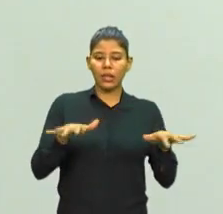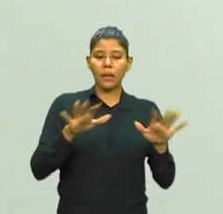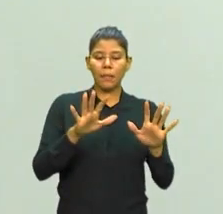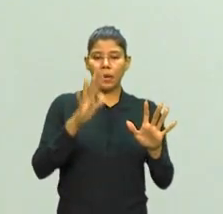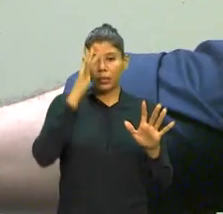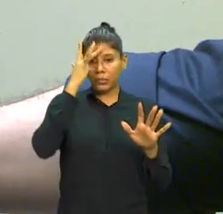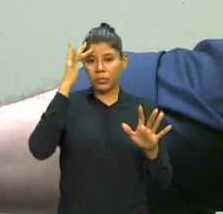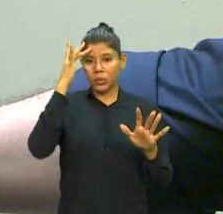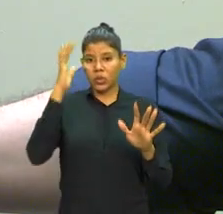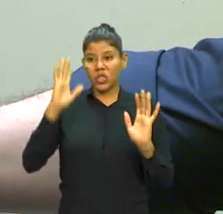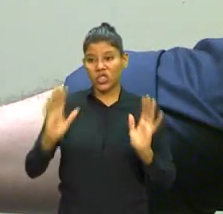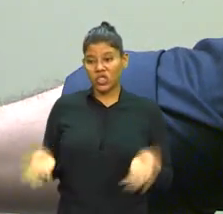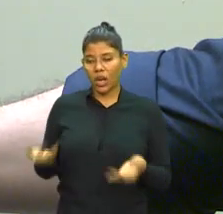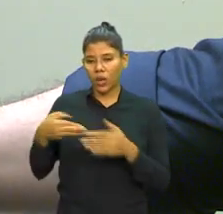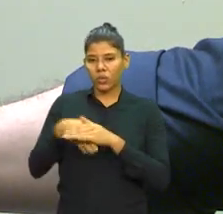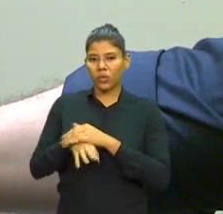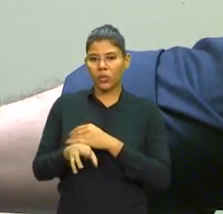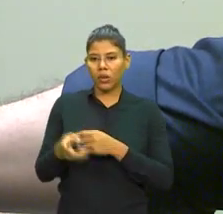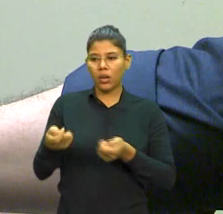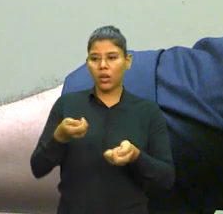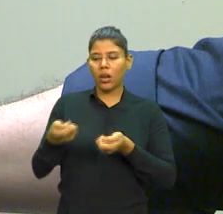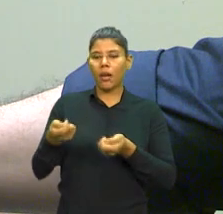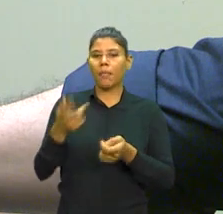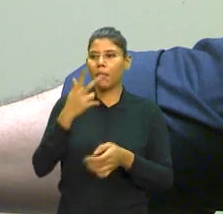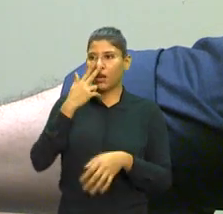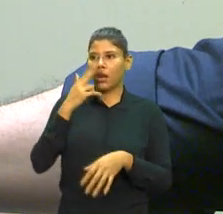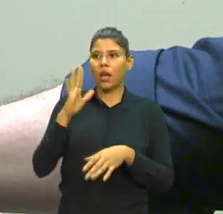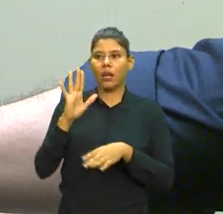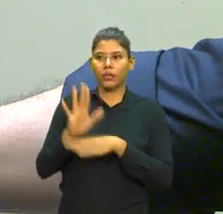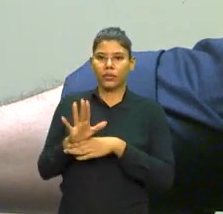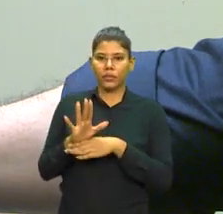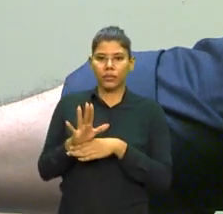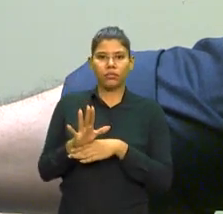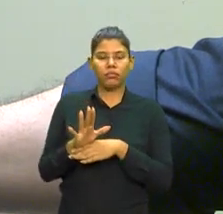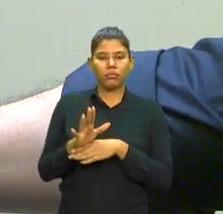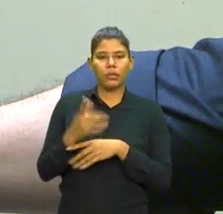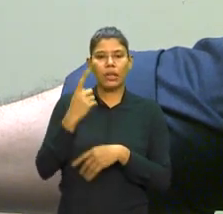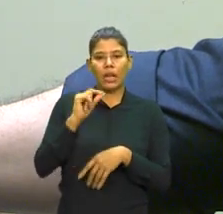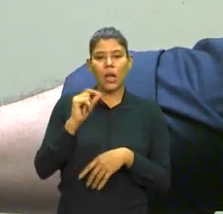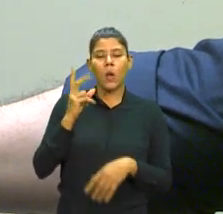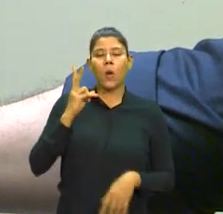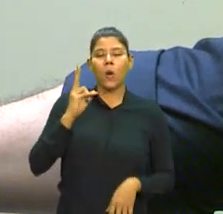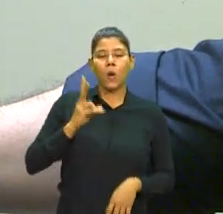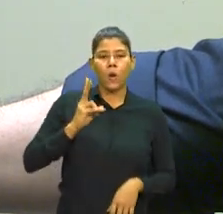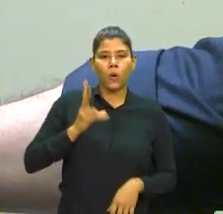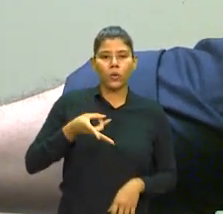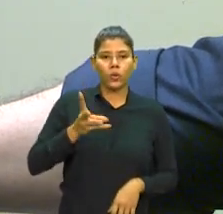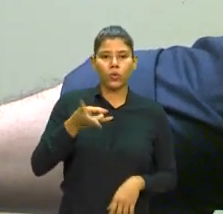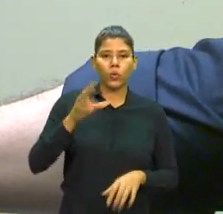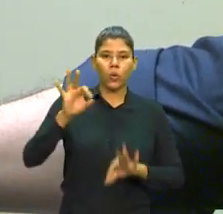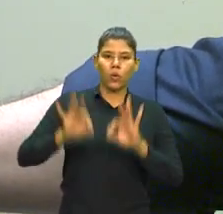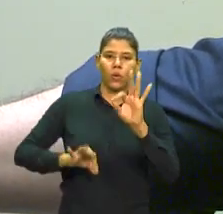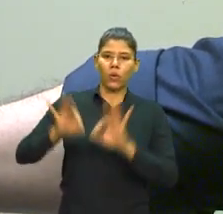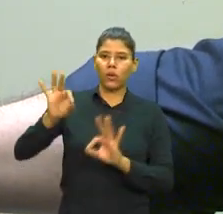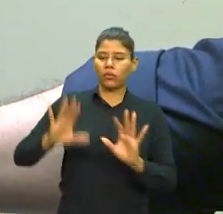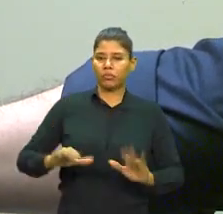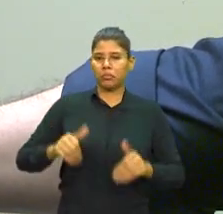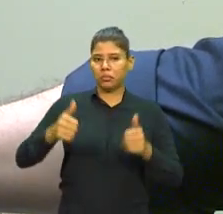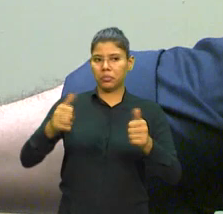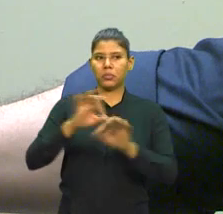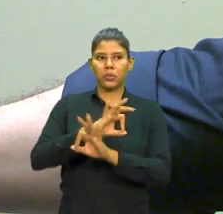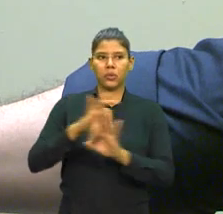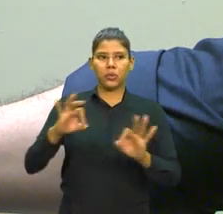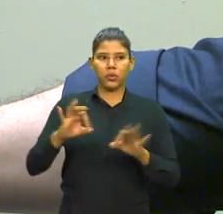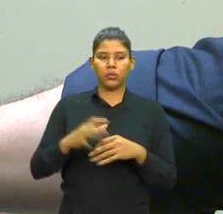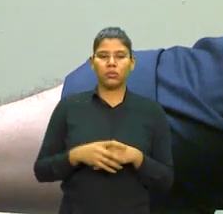favorecido quem vinha organizado e conseguiu se manter organizado saiu melhor e maior desta pandemia né